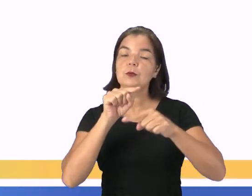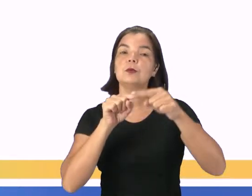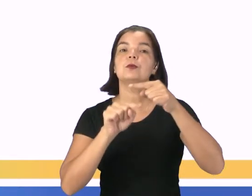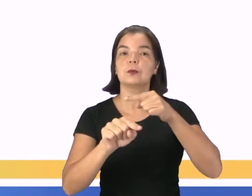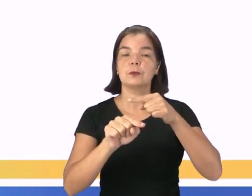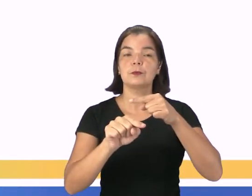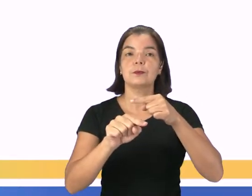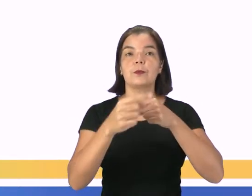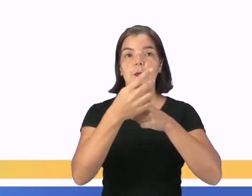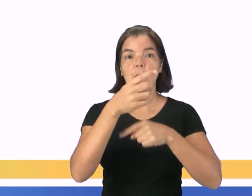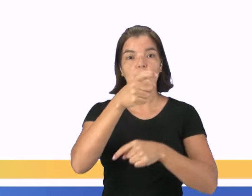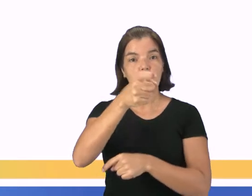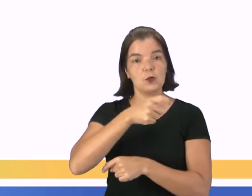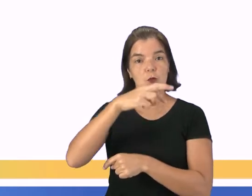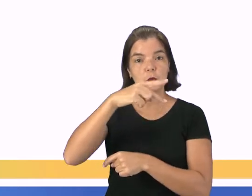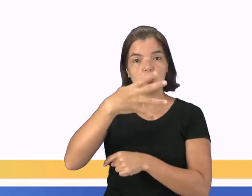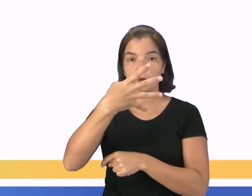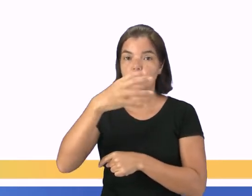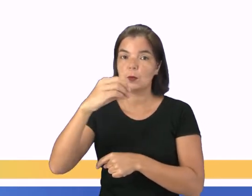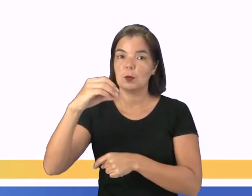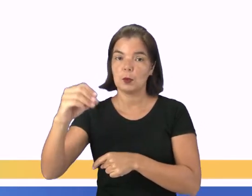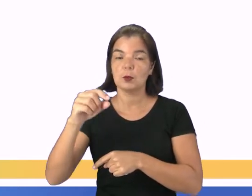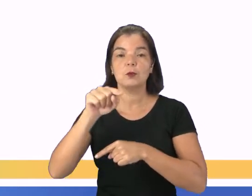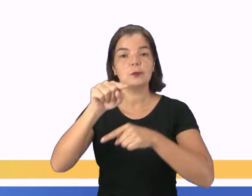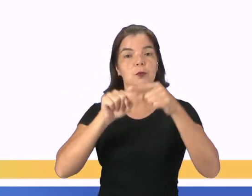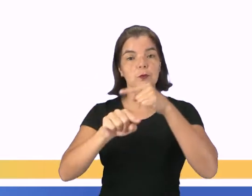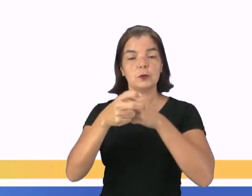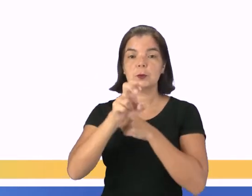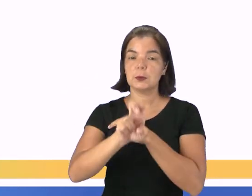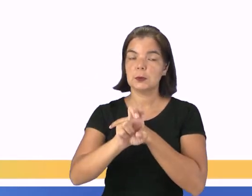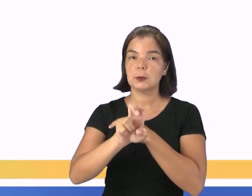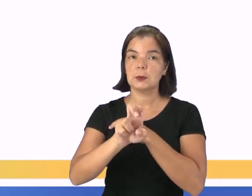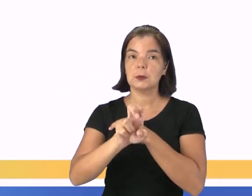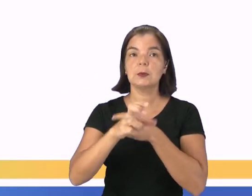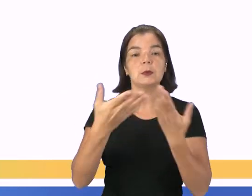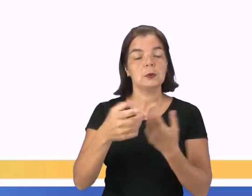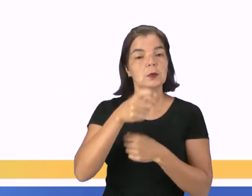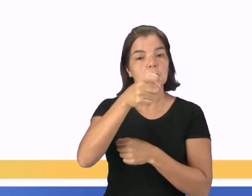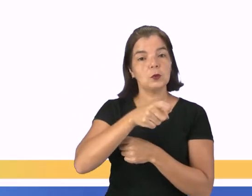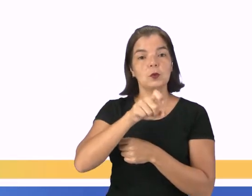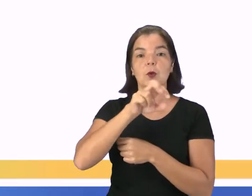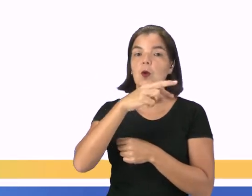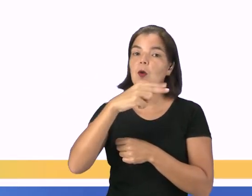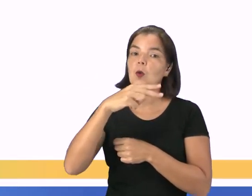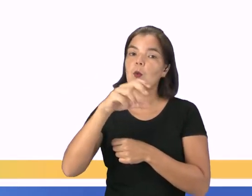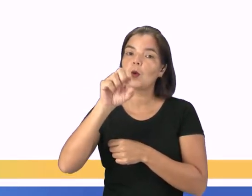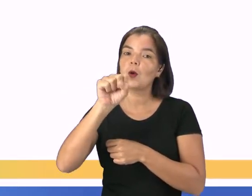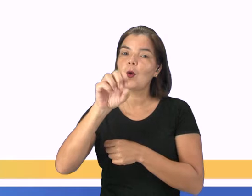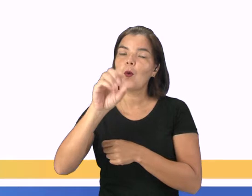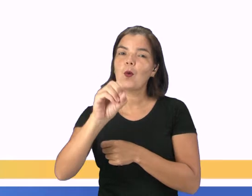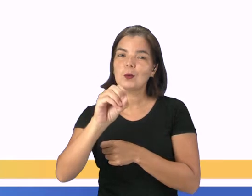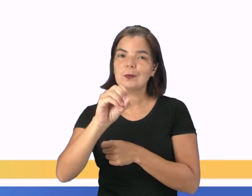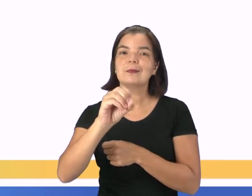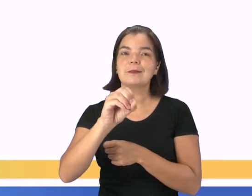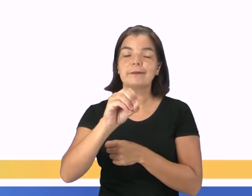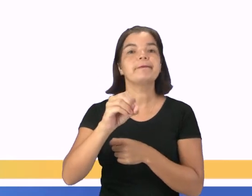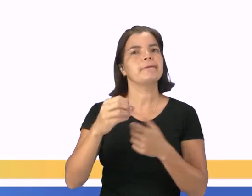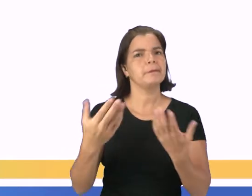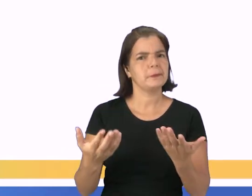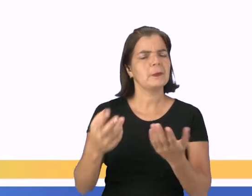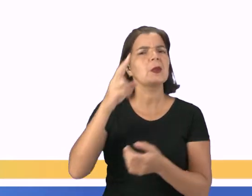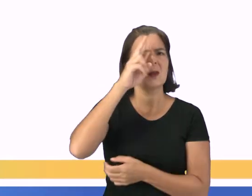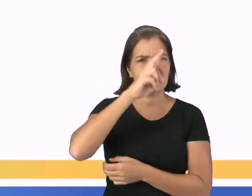nós temos x igual a 400 dividido para 5. Então, x é igual a 80. Muito bem, mas você lembra